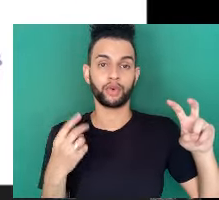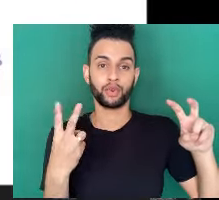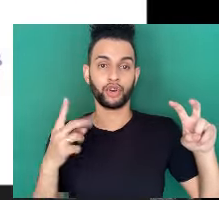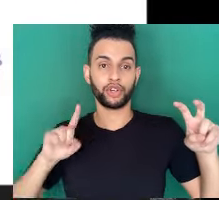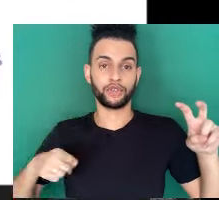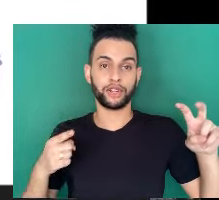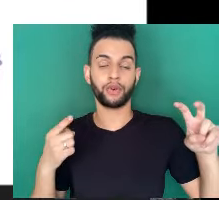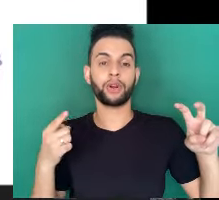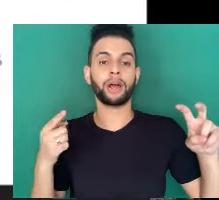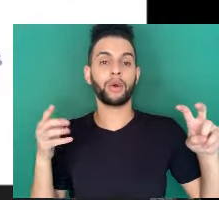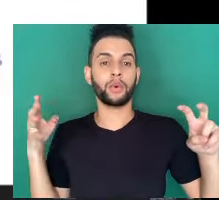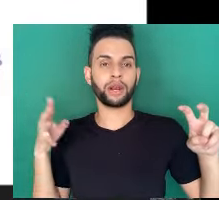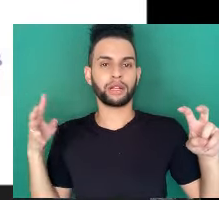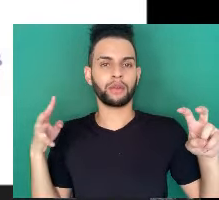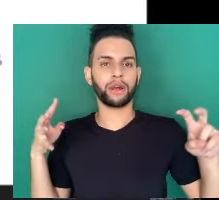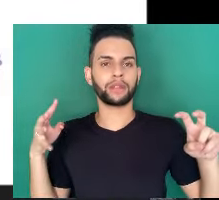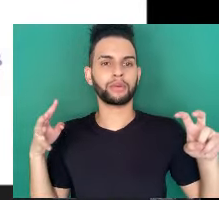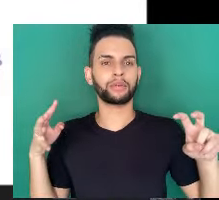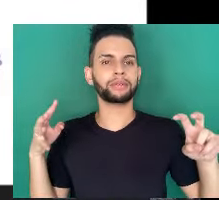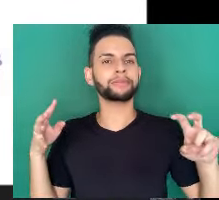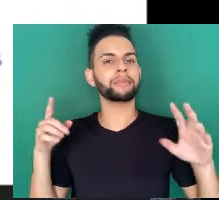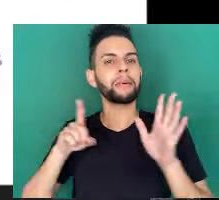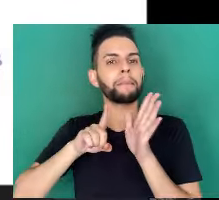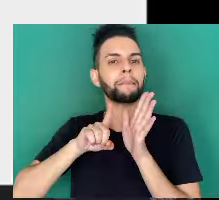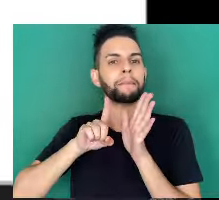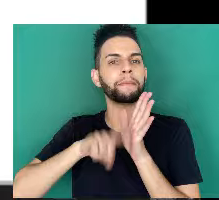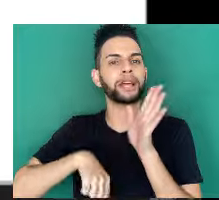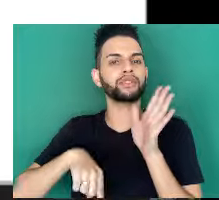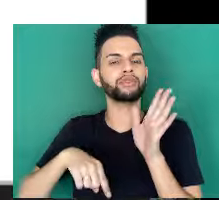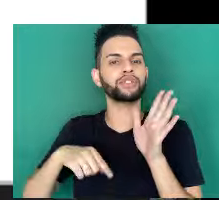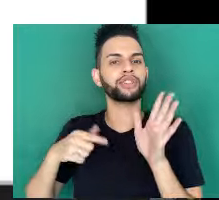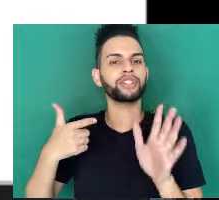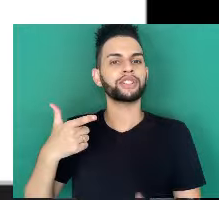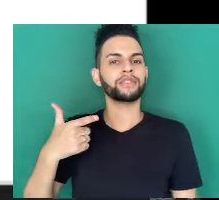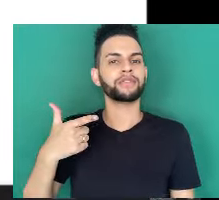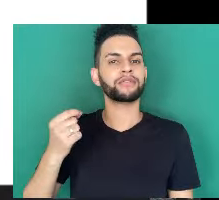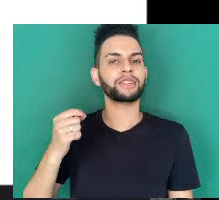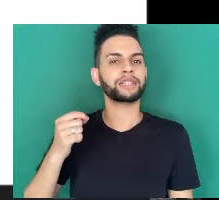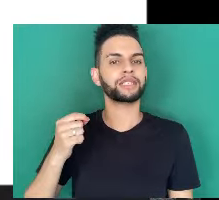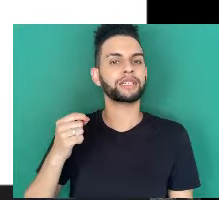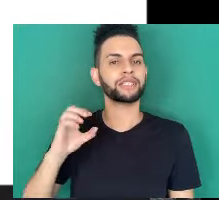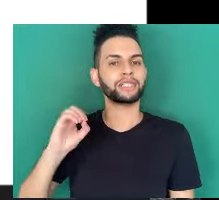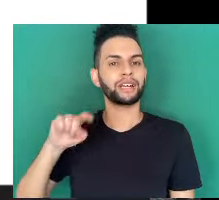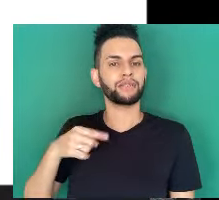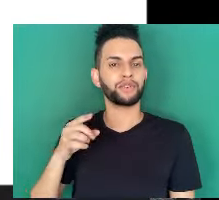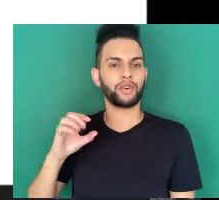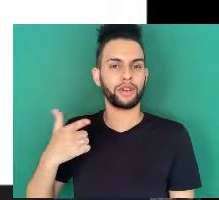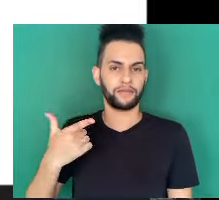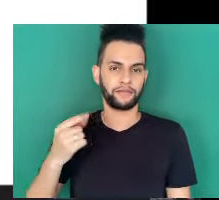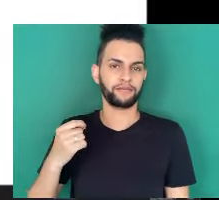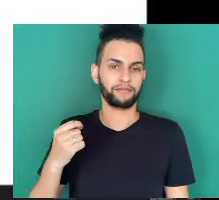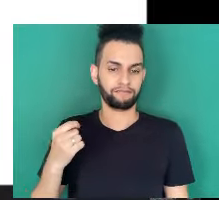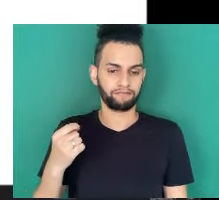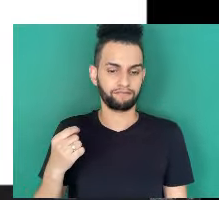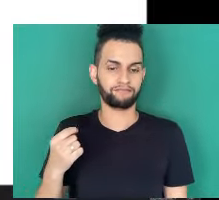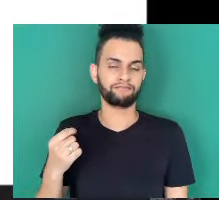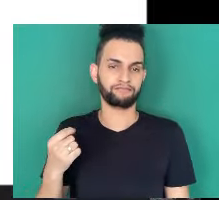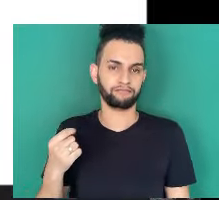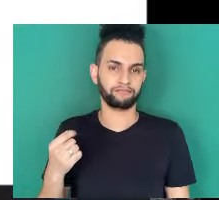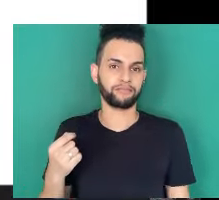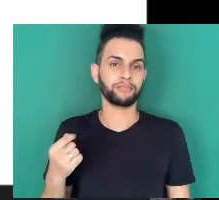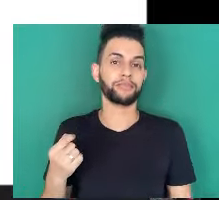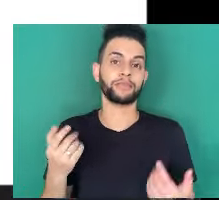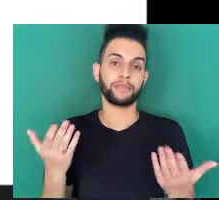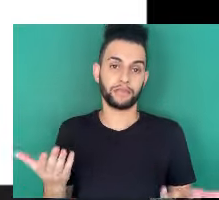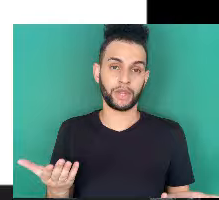menos de 20 centavos. Né? Então, o que a gente vai fazer aqui é estudar essa função aqui,